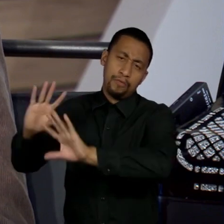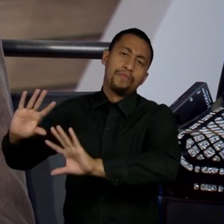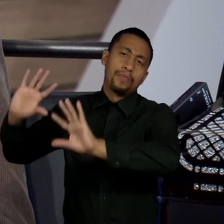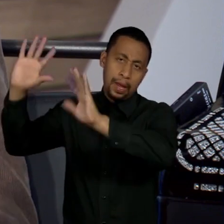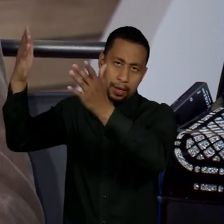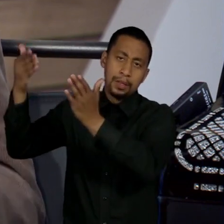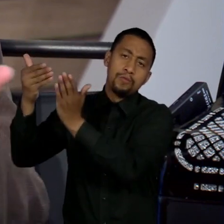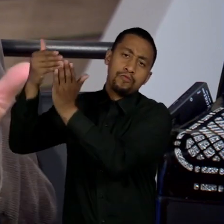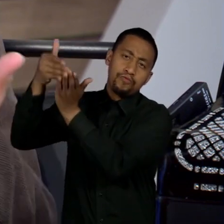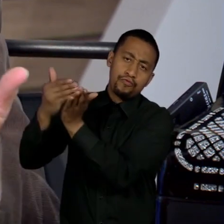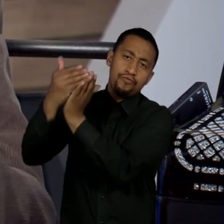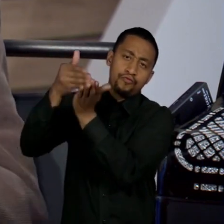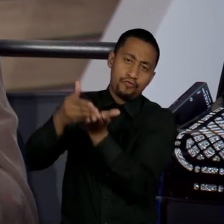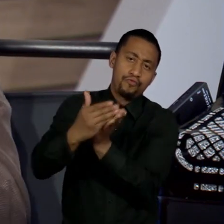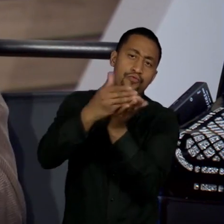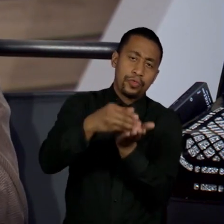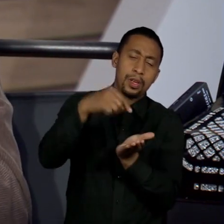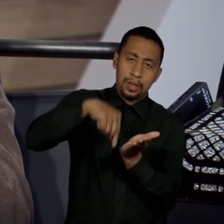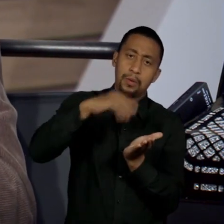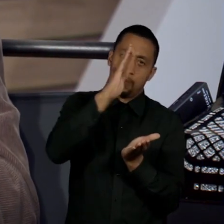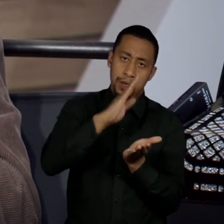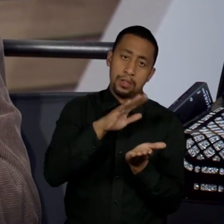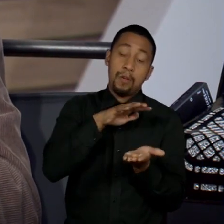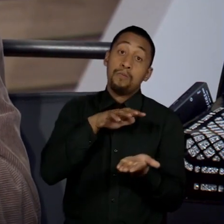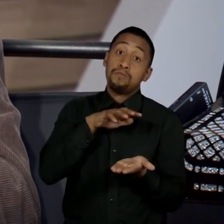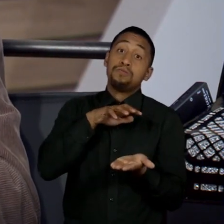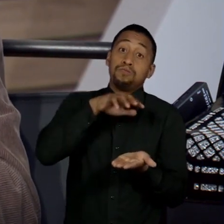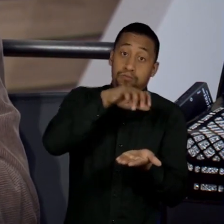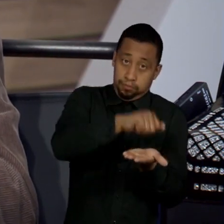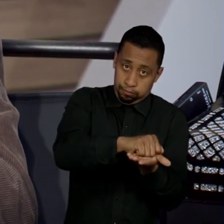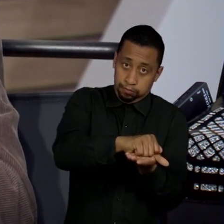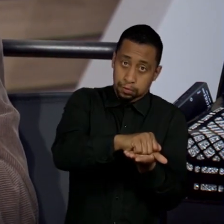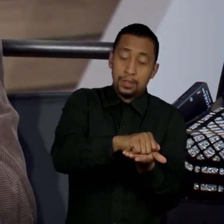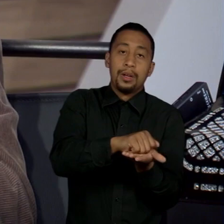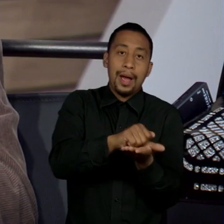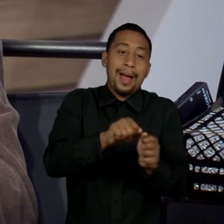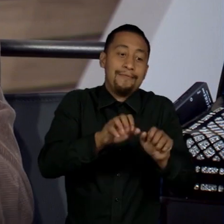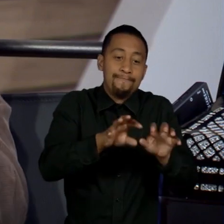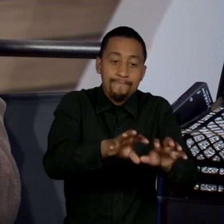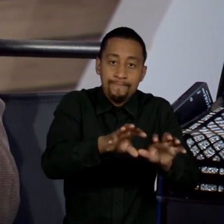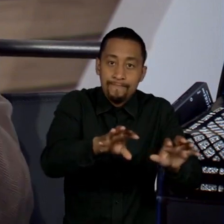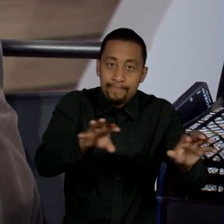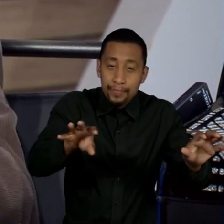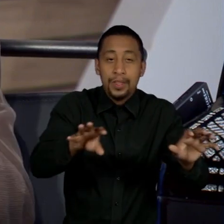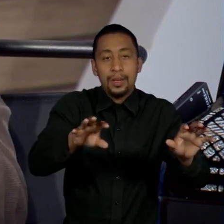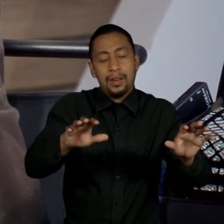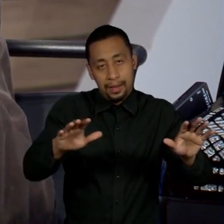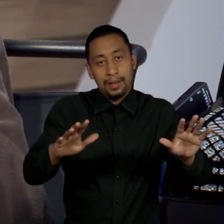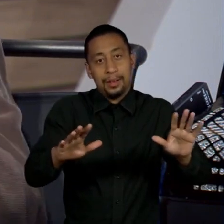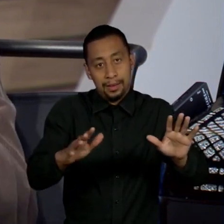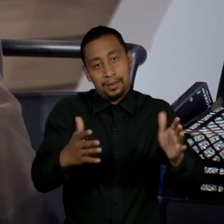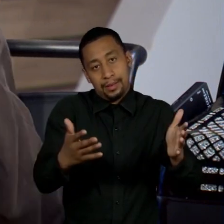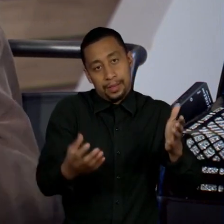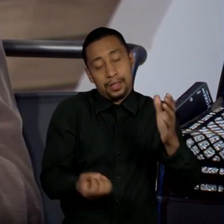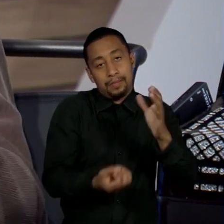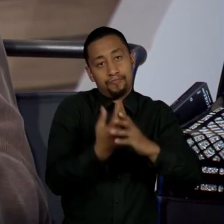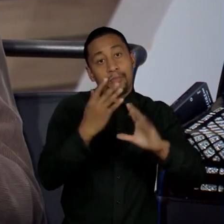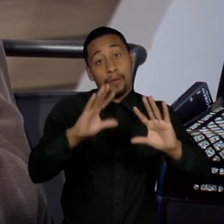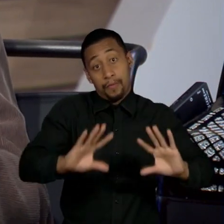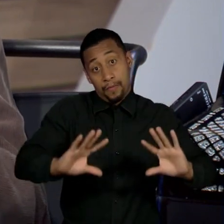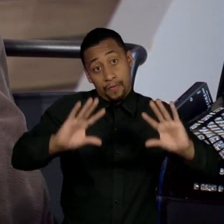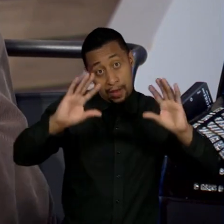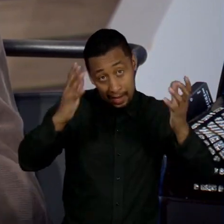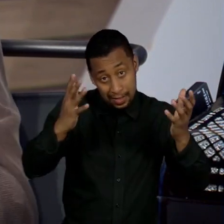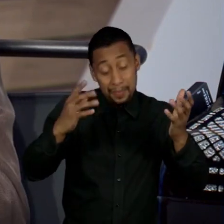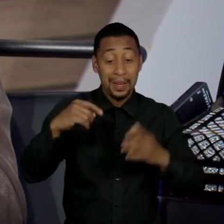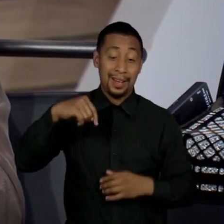e que, como eu falei agora há pouco, está associado aqui, no caso do nós do Brasil